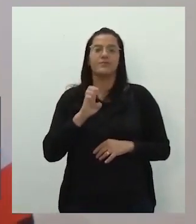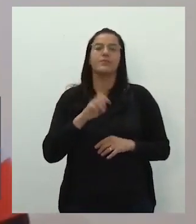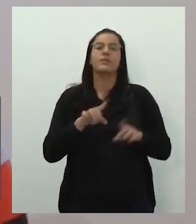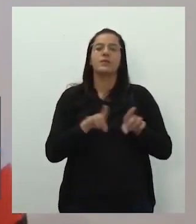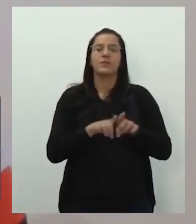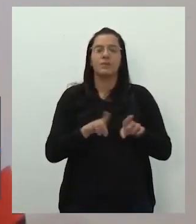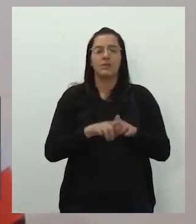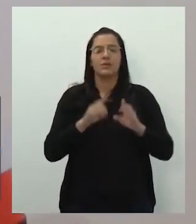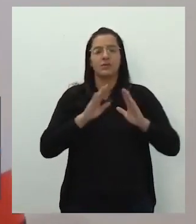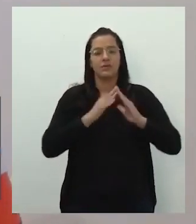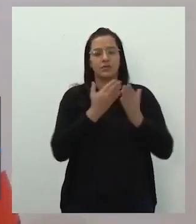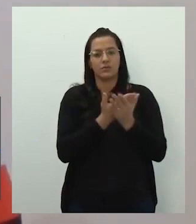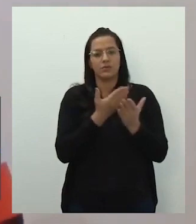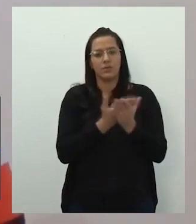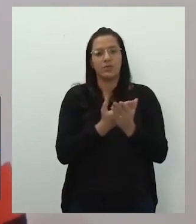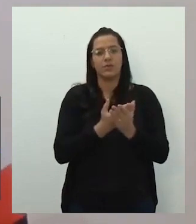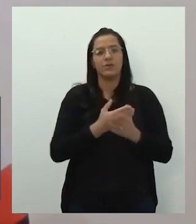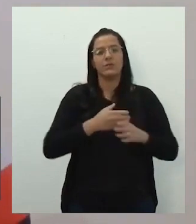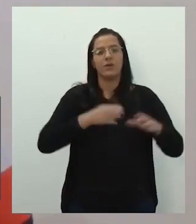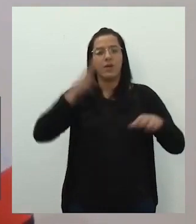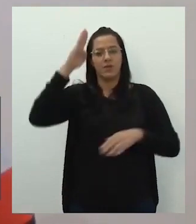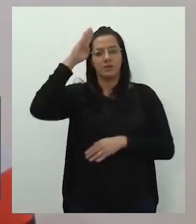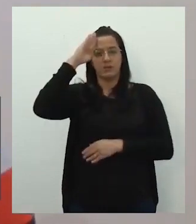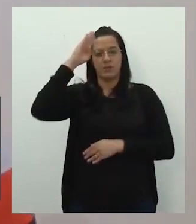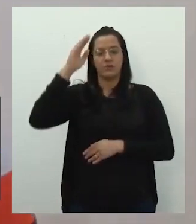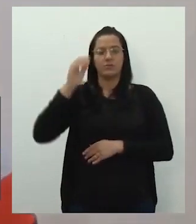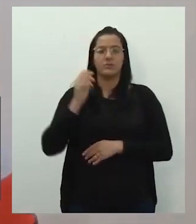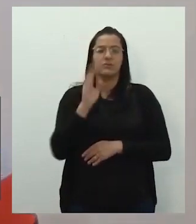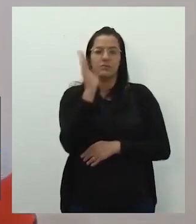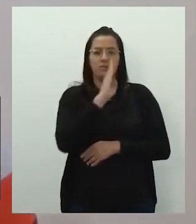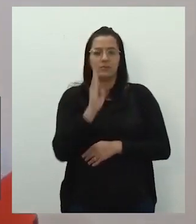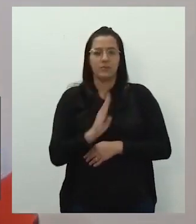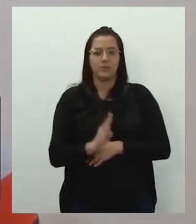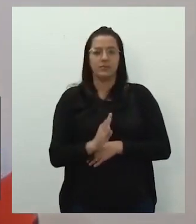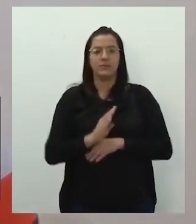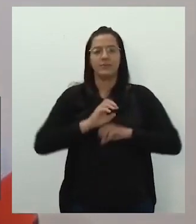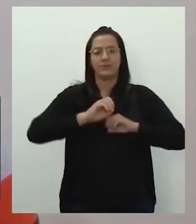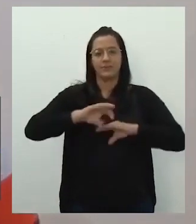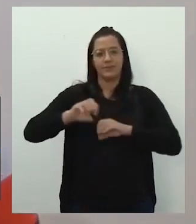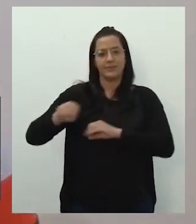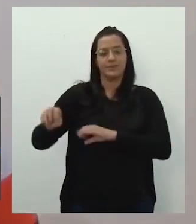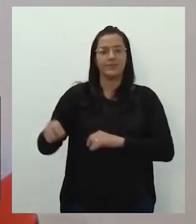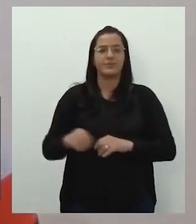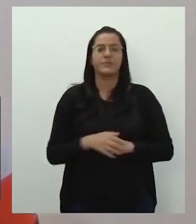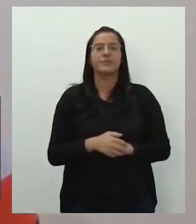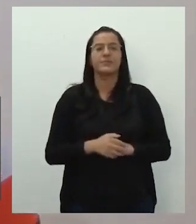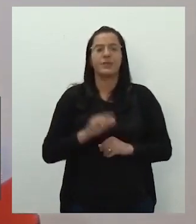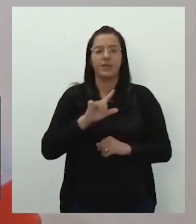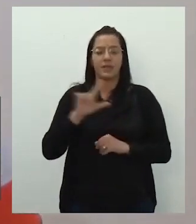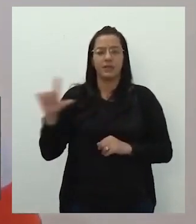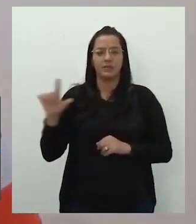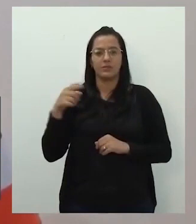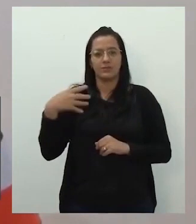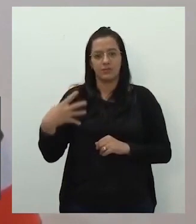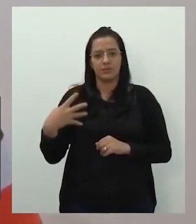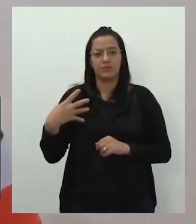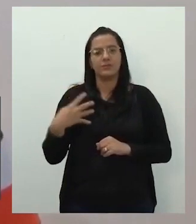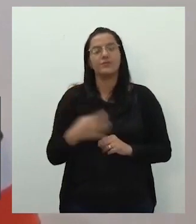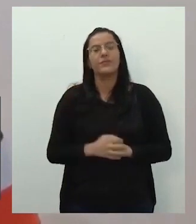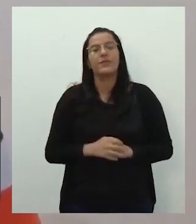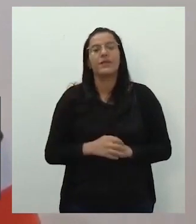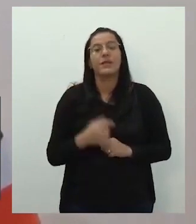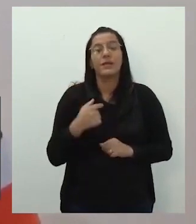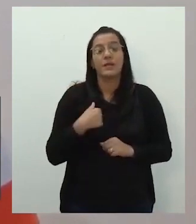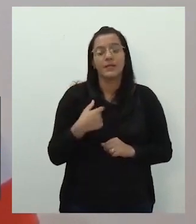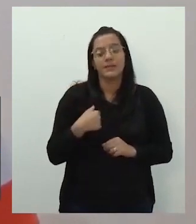Escola Estadual Exército Brasileiro, na cidade de São Paulo, Diretoria de Ensino Leste 4. Para as práticas em sala de aula,